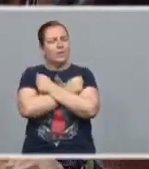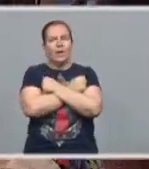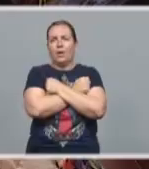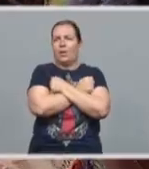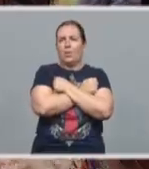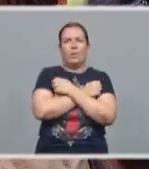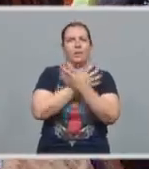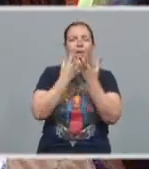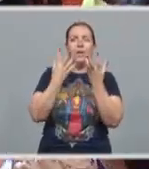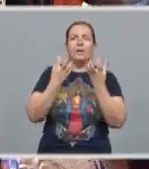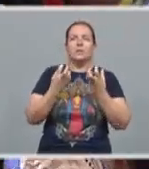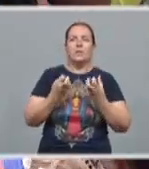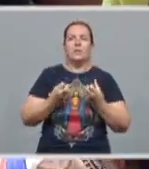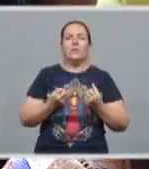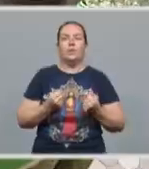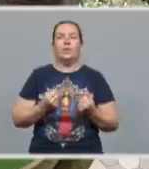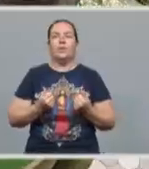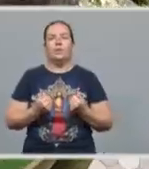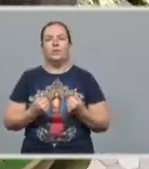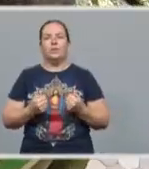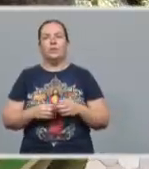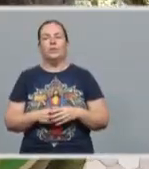Ser o seu abraço